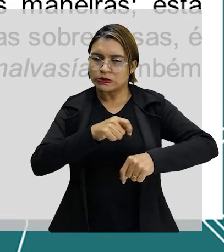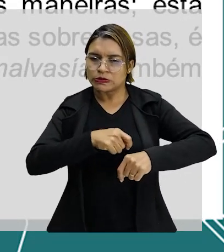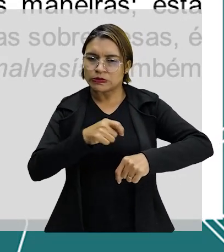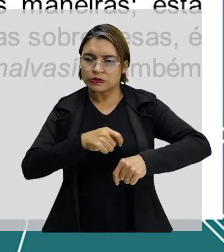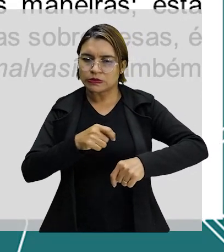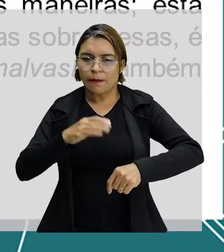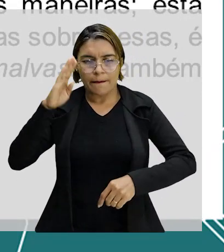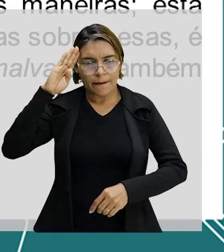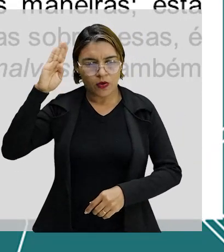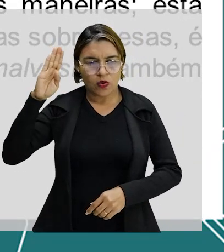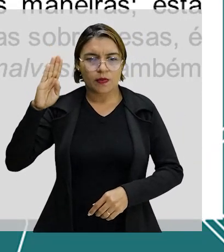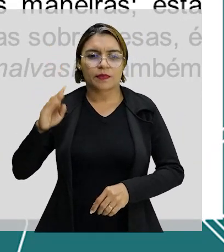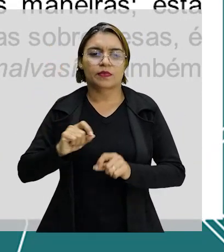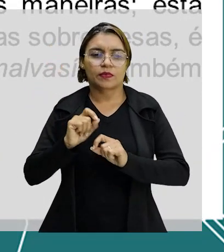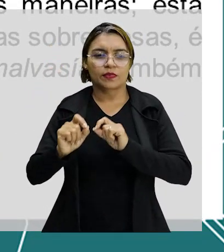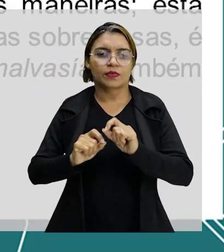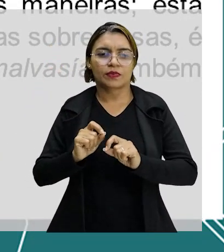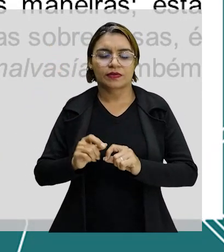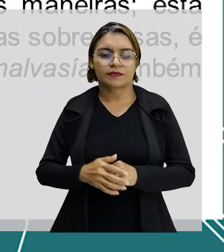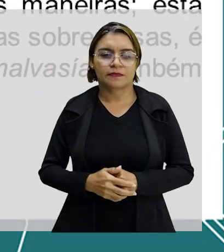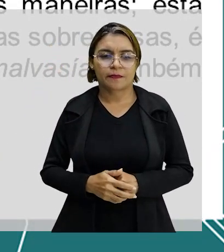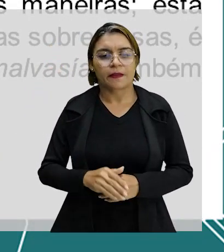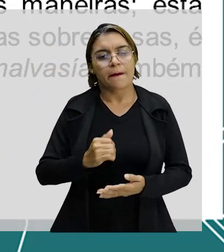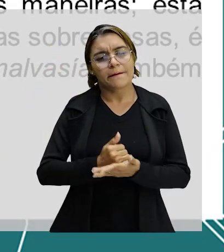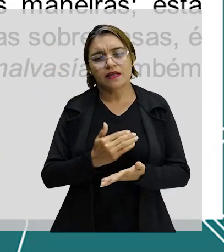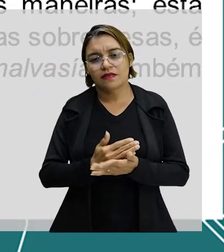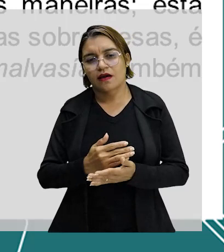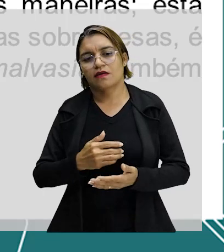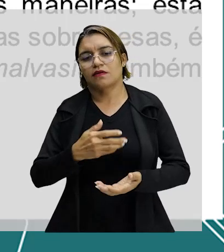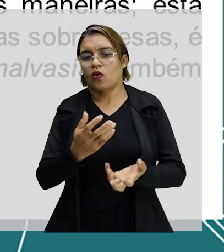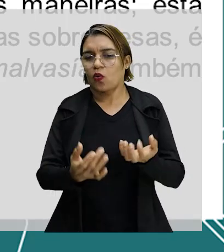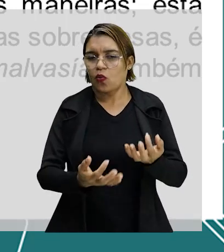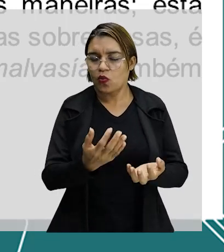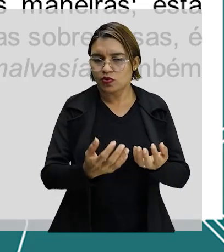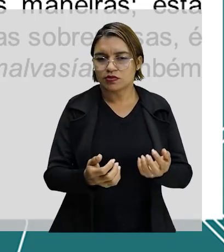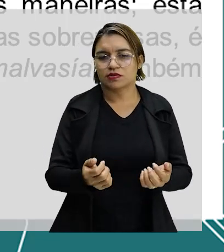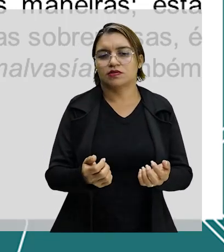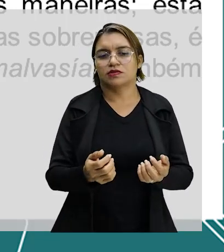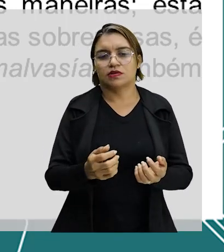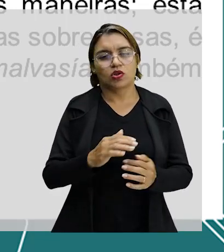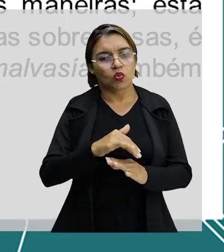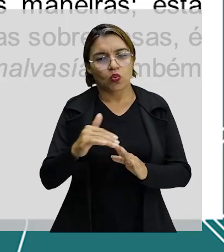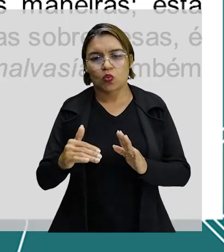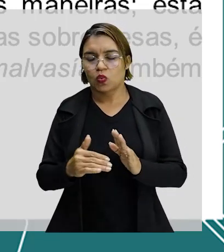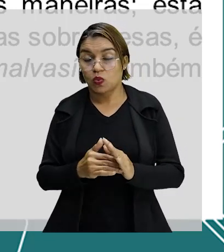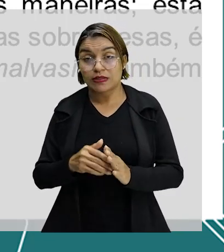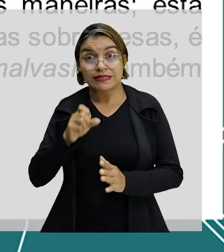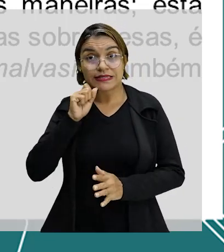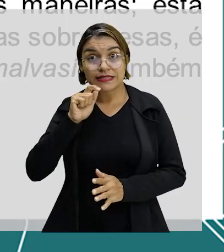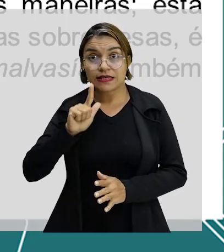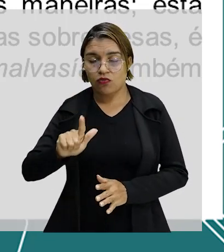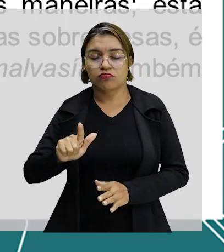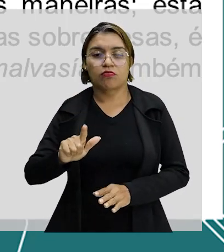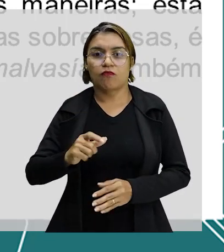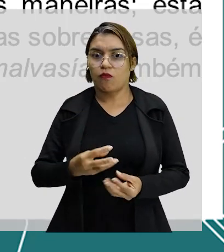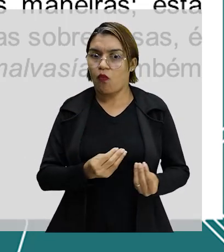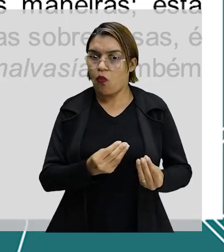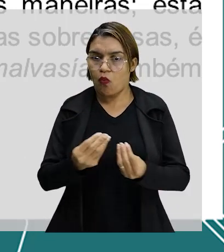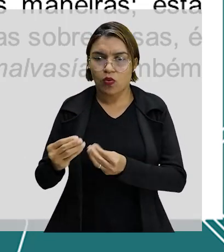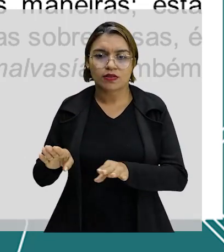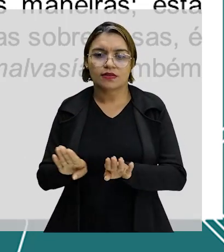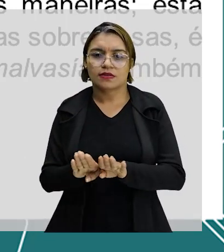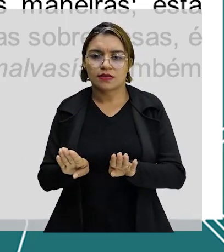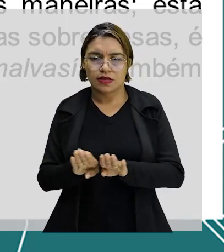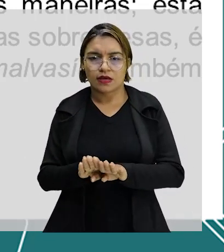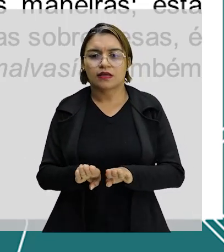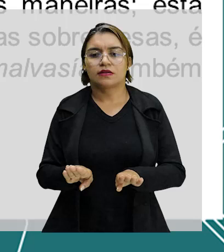Ilhas Canárias são as papas arugadas, batatas cozidas com a casca e com muito sal, los morros, como o